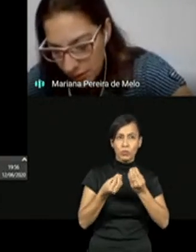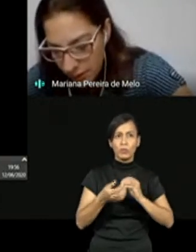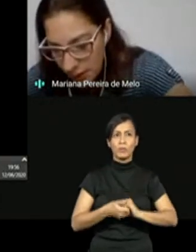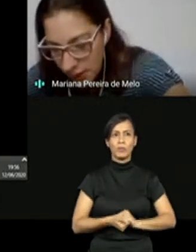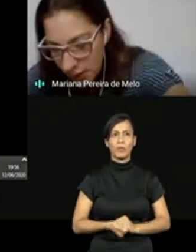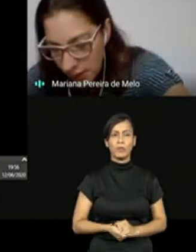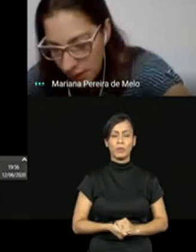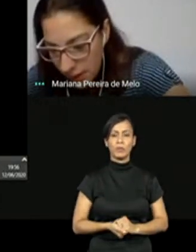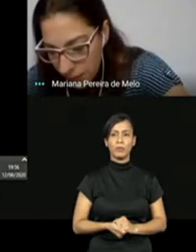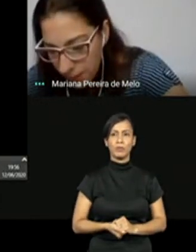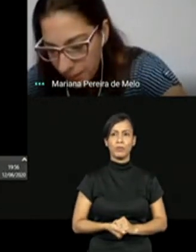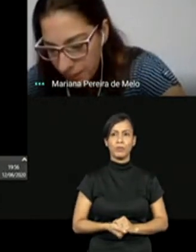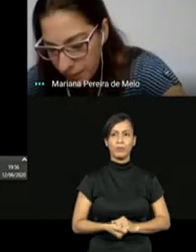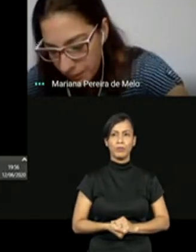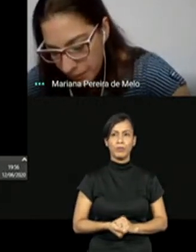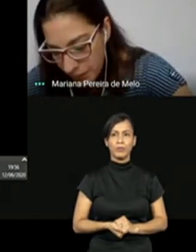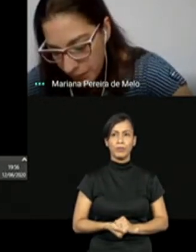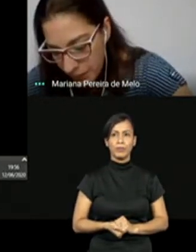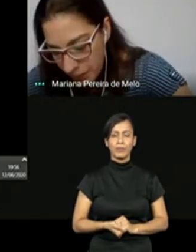nossa variável